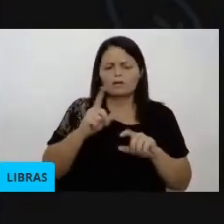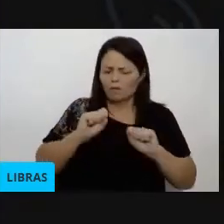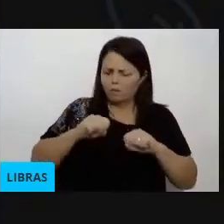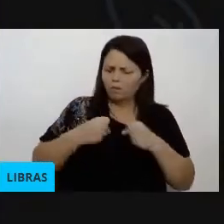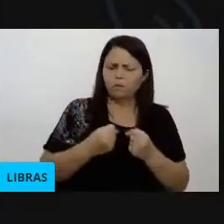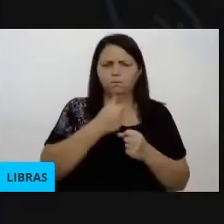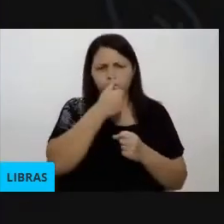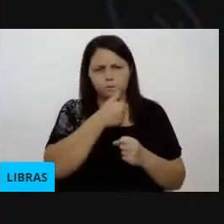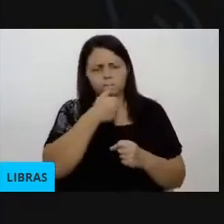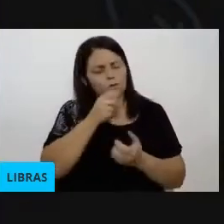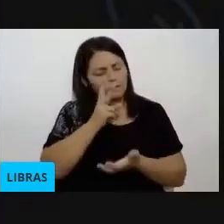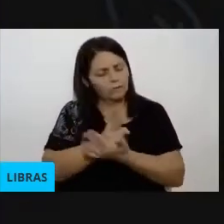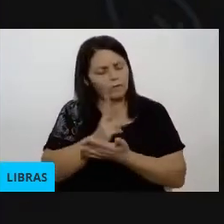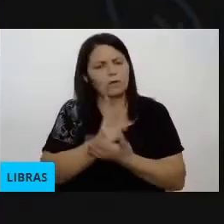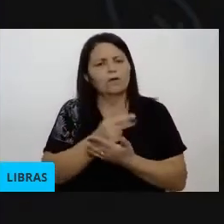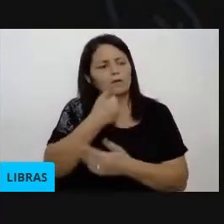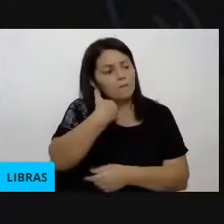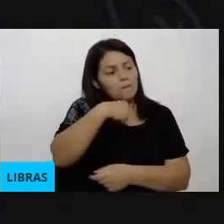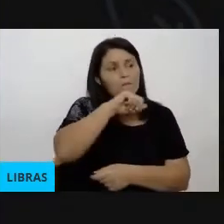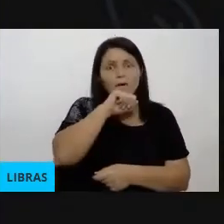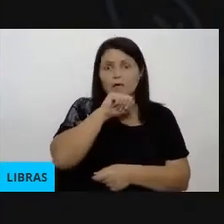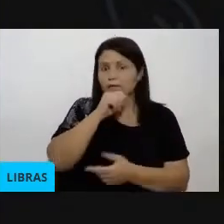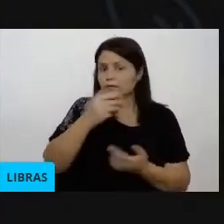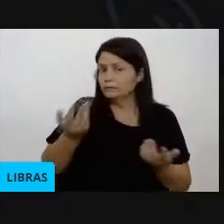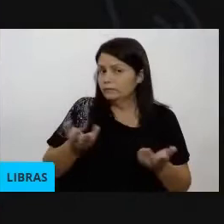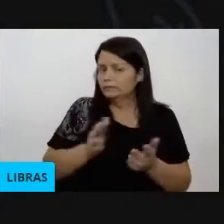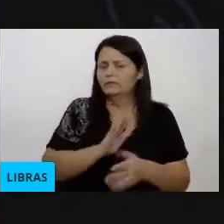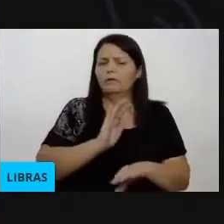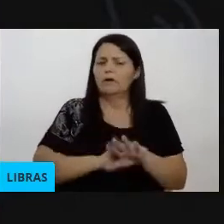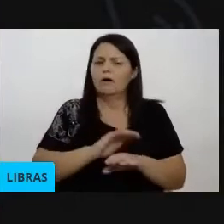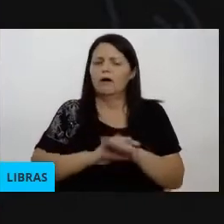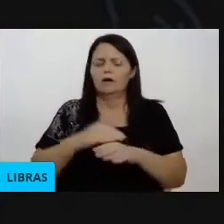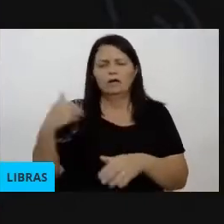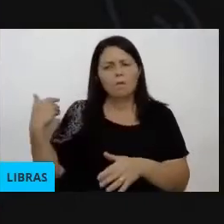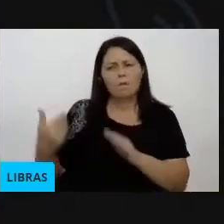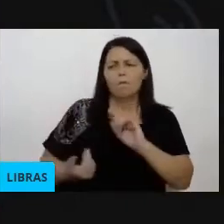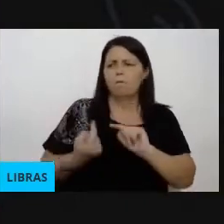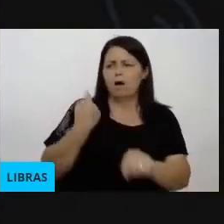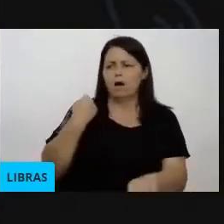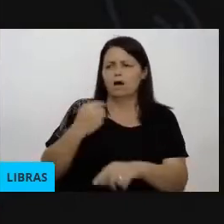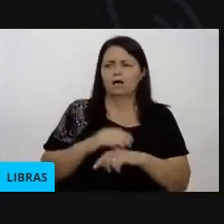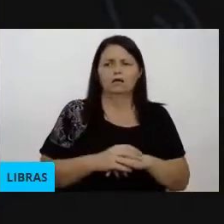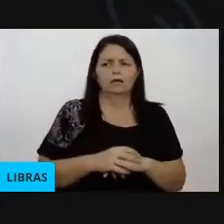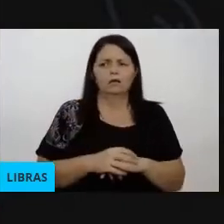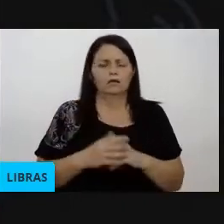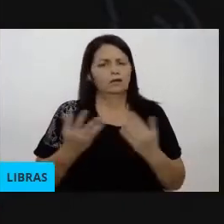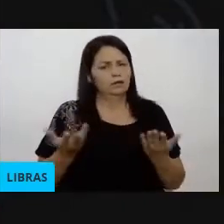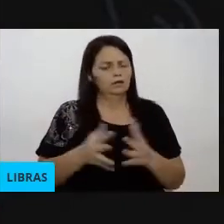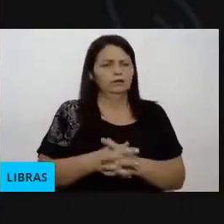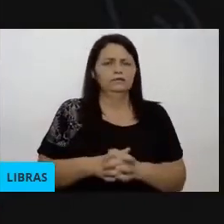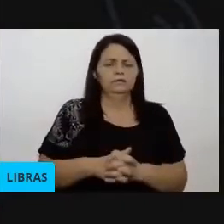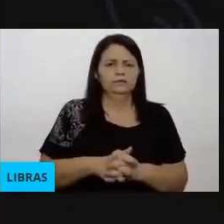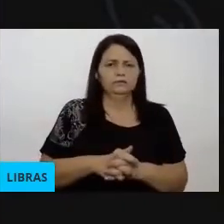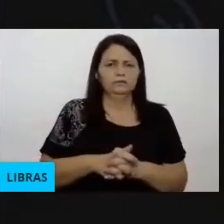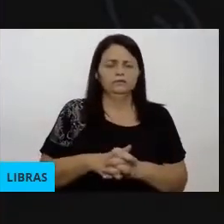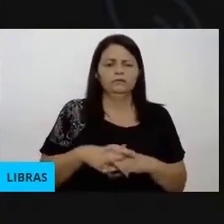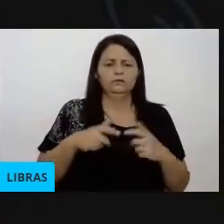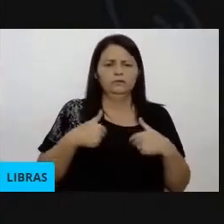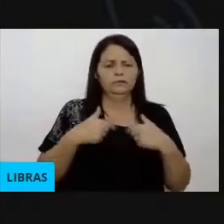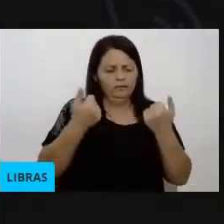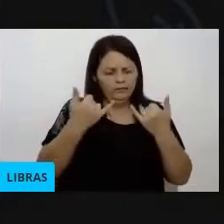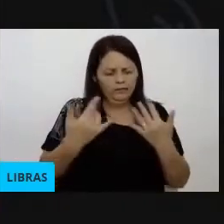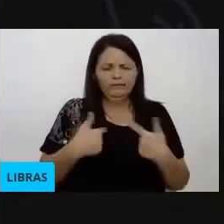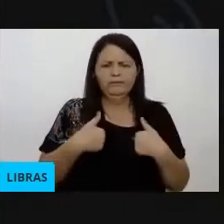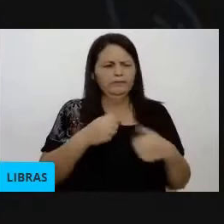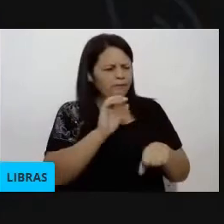como sempre. A mãe, ela faz isso desde o começo, desde o primeiro minuto que tem o diagnóstico. Eu o tempo inteiro falo,